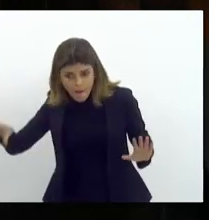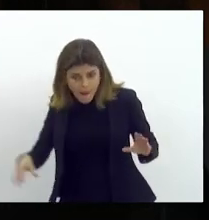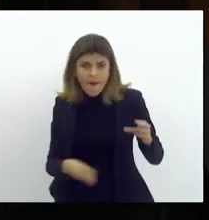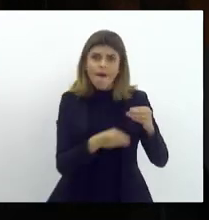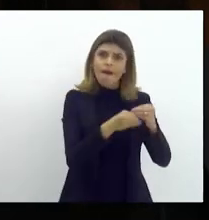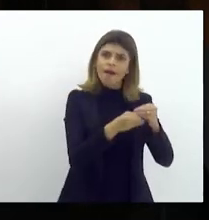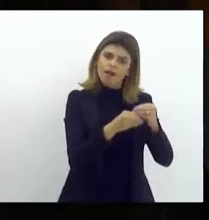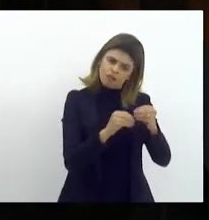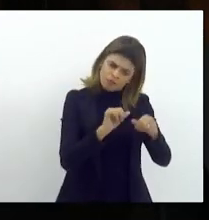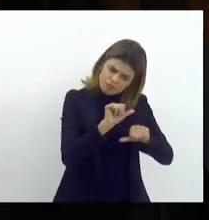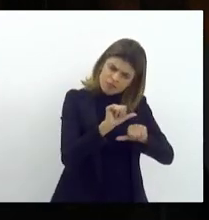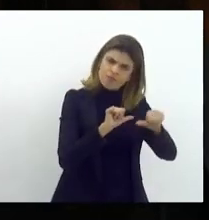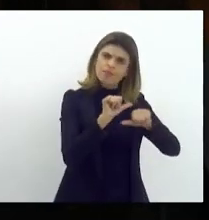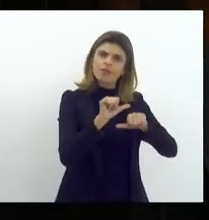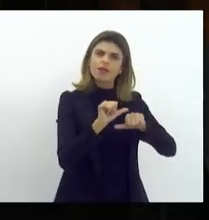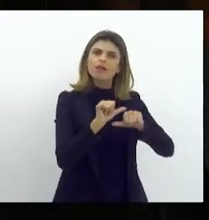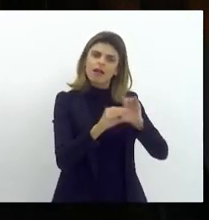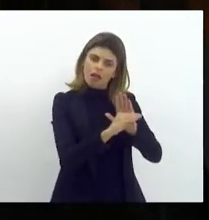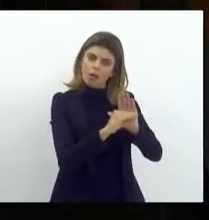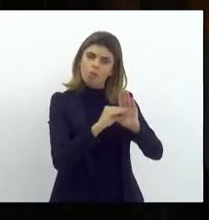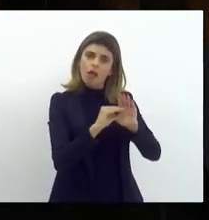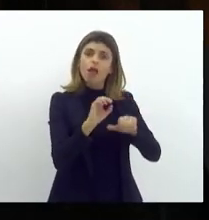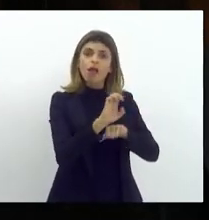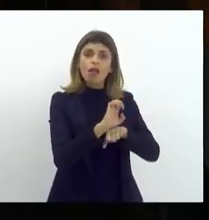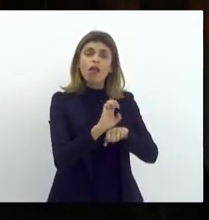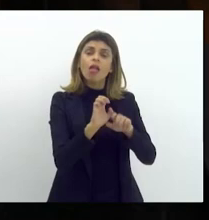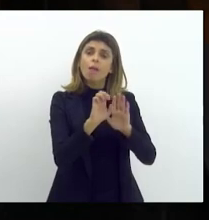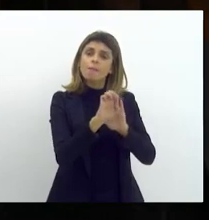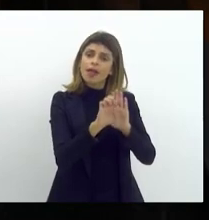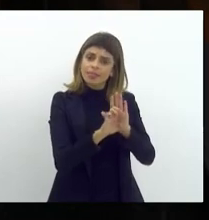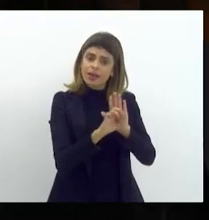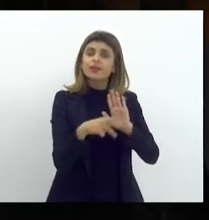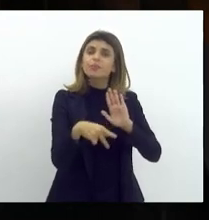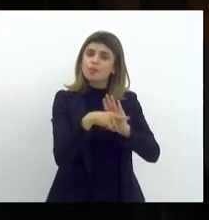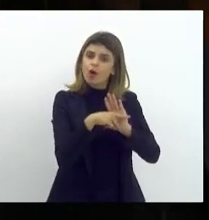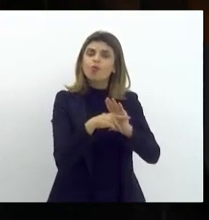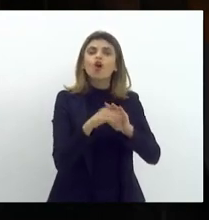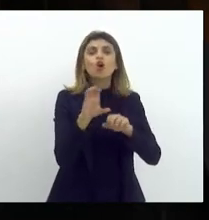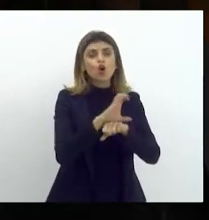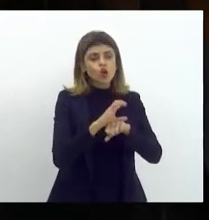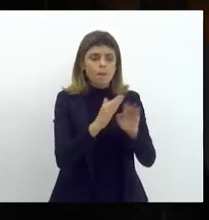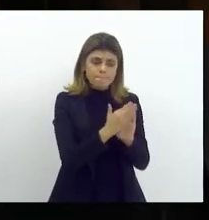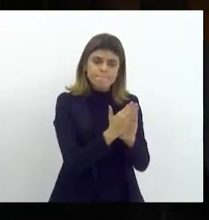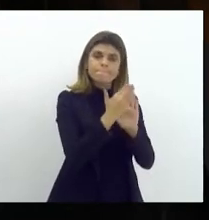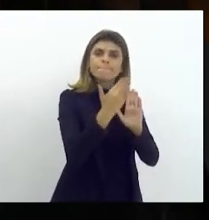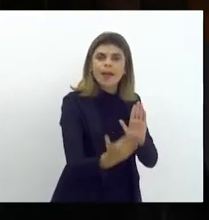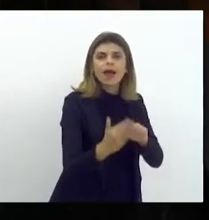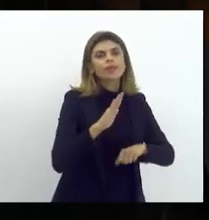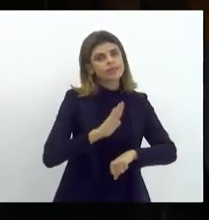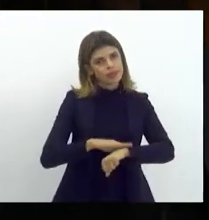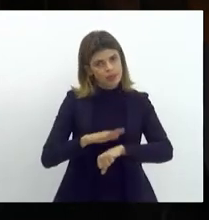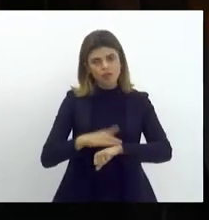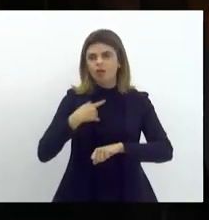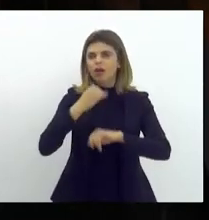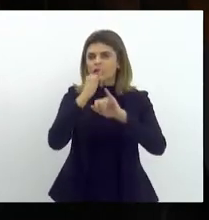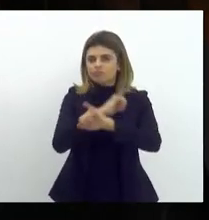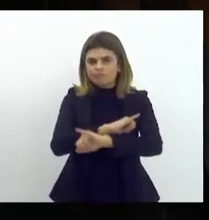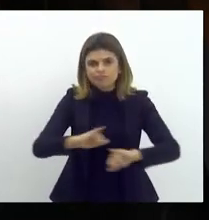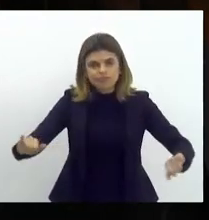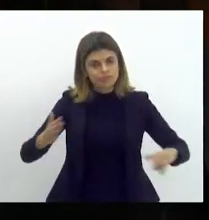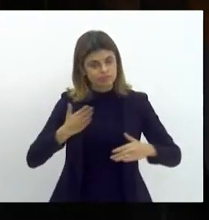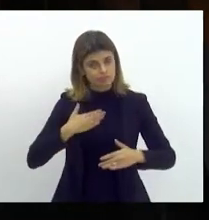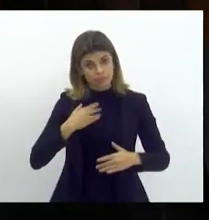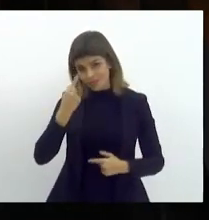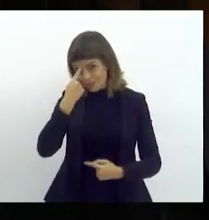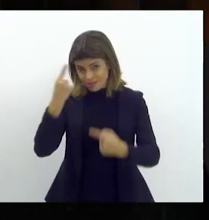alterar a emenda constitucional e dizer que vai vigia para mais tempo Então queria deixar também como proposta